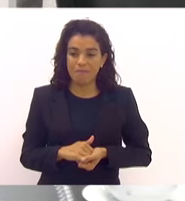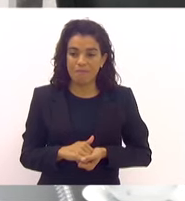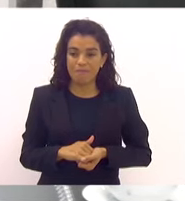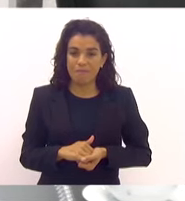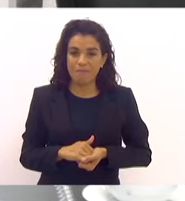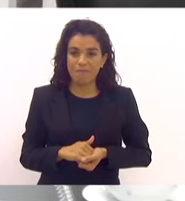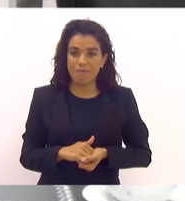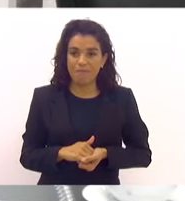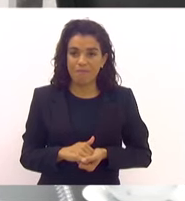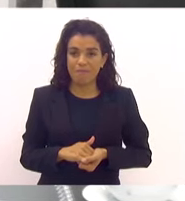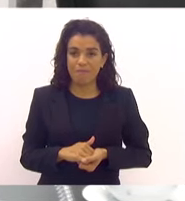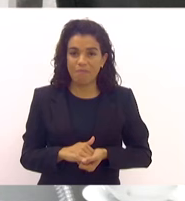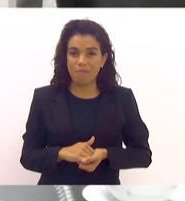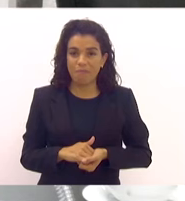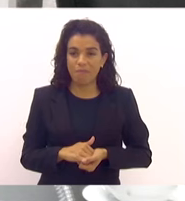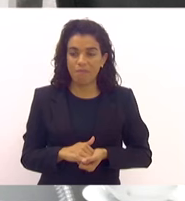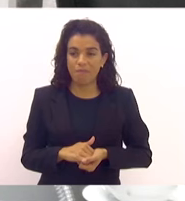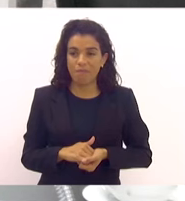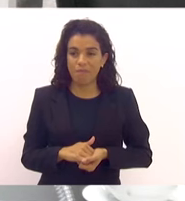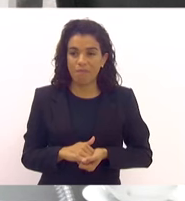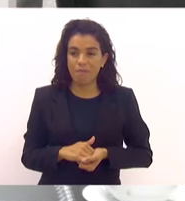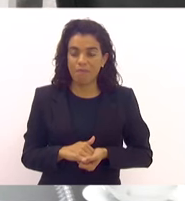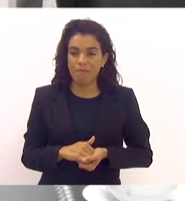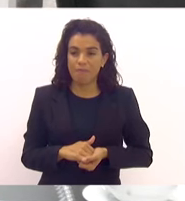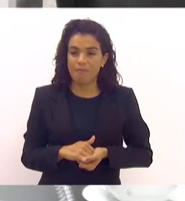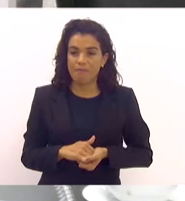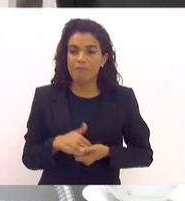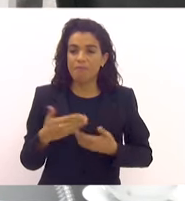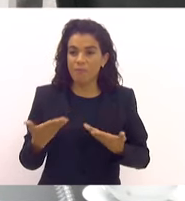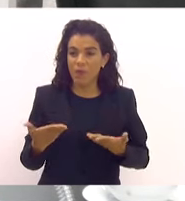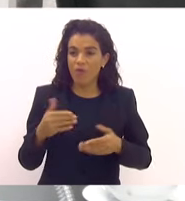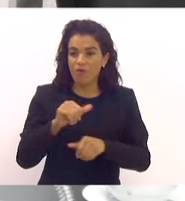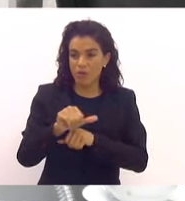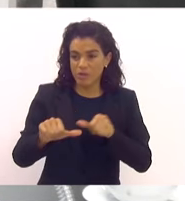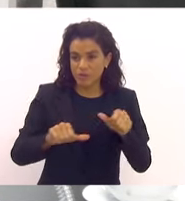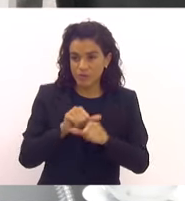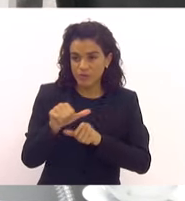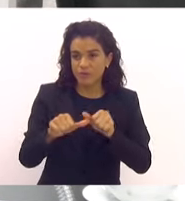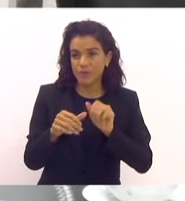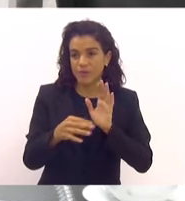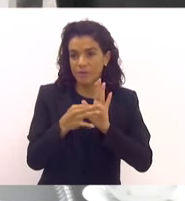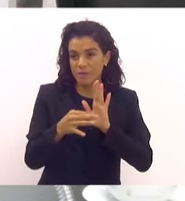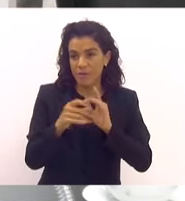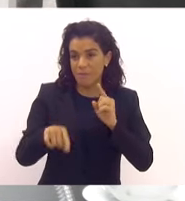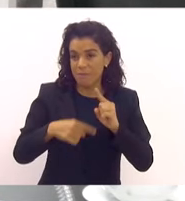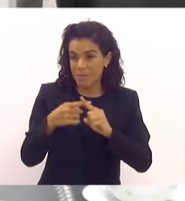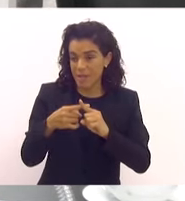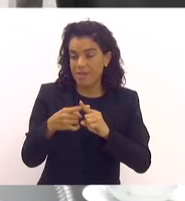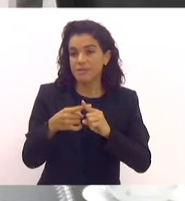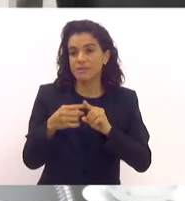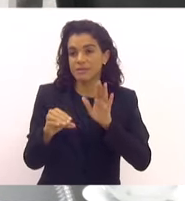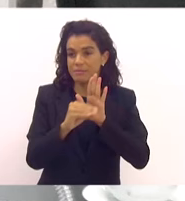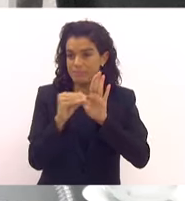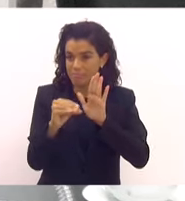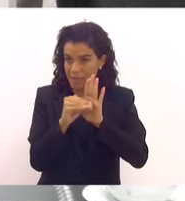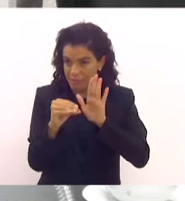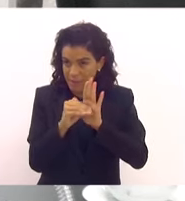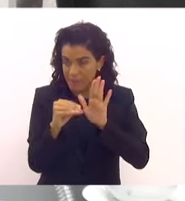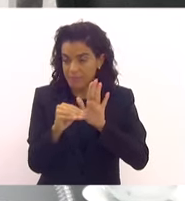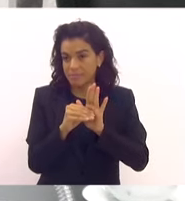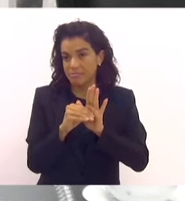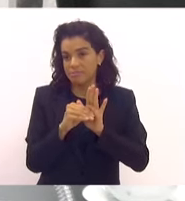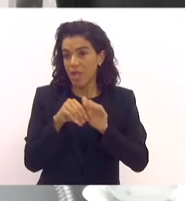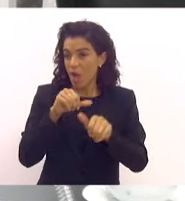vai ser dessa forma de qualquer jeito, né? Então, vou retificar o parecer pela constitucionalidade com emendas. A primeira